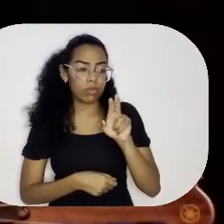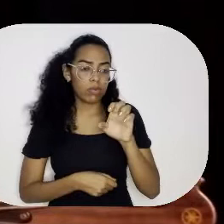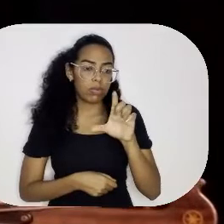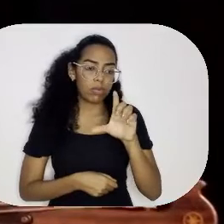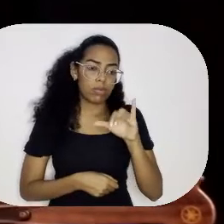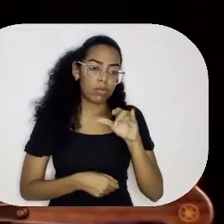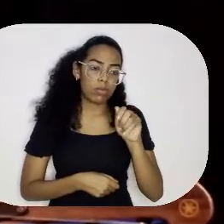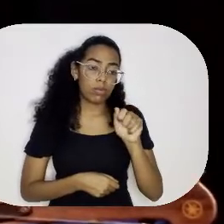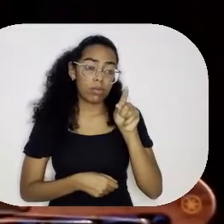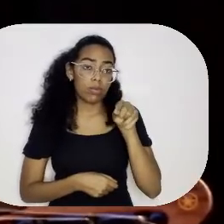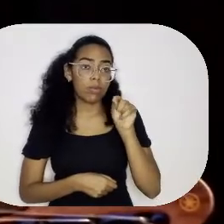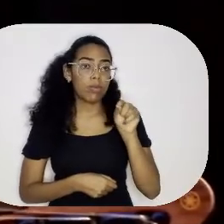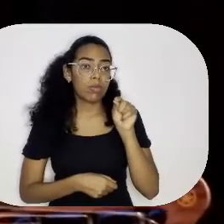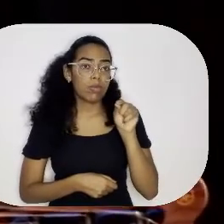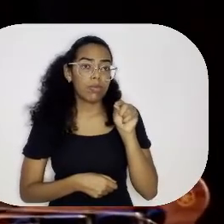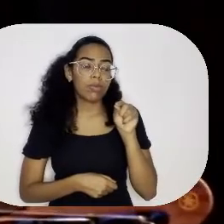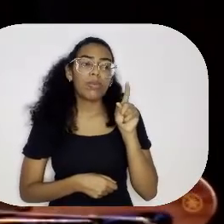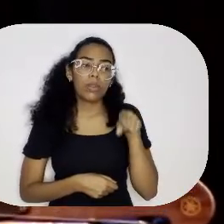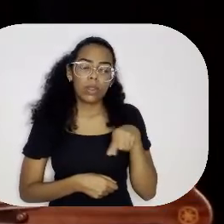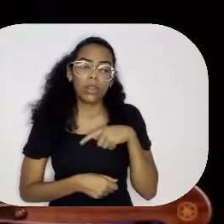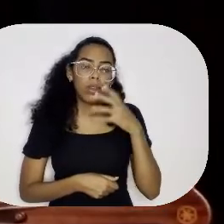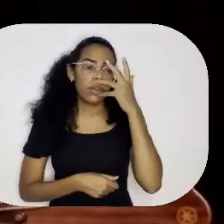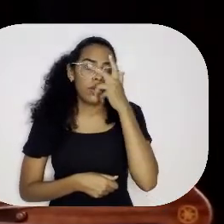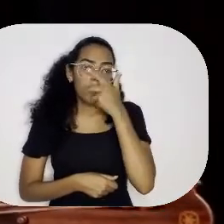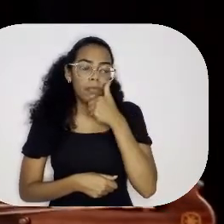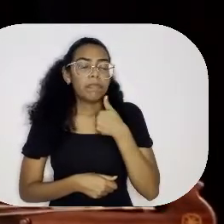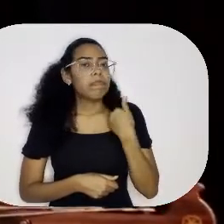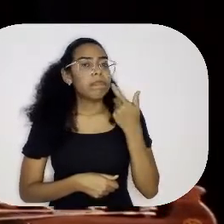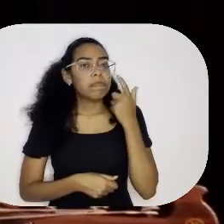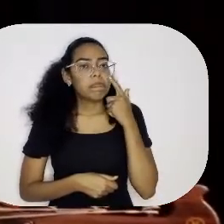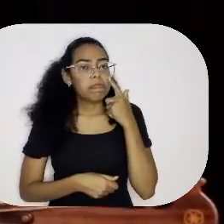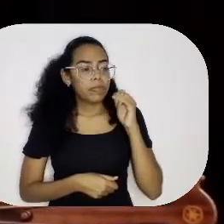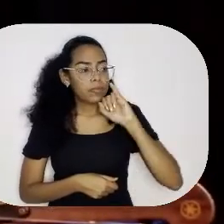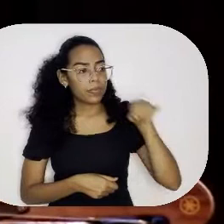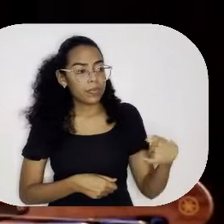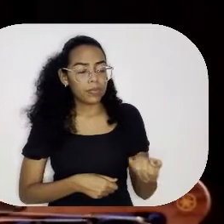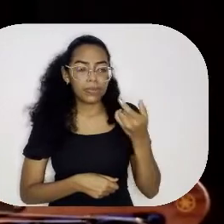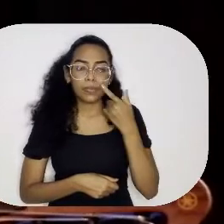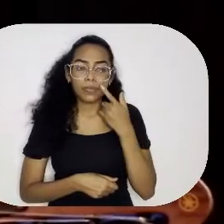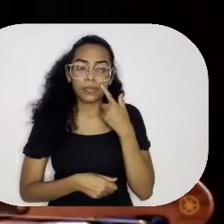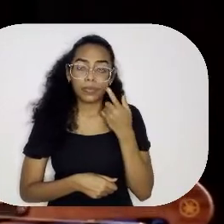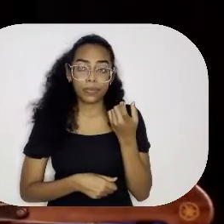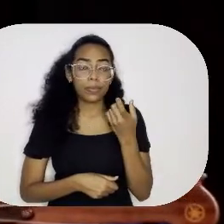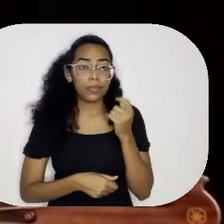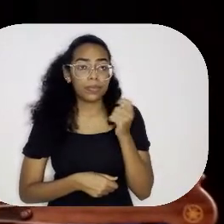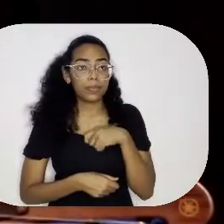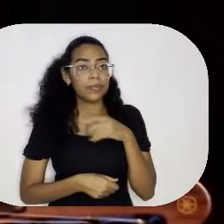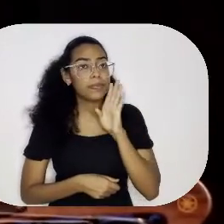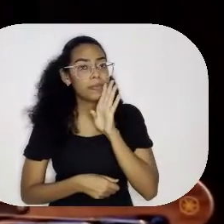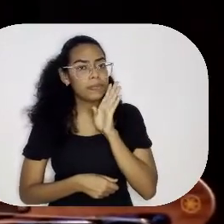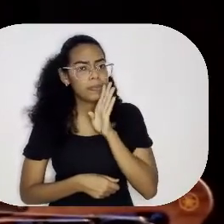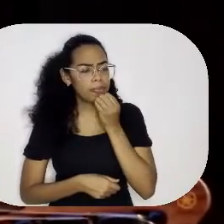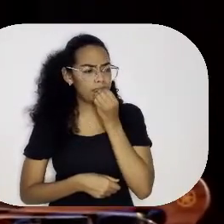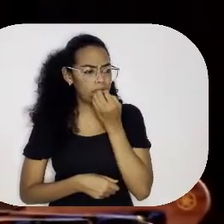algo que eu tinha presenciado, e depois aqui o nosso amigo sueco vai falar melhor, presenciado na Suécia, que foi a Aurora Boreal. Lá quando eu estive